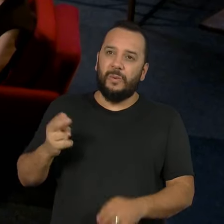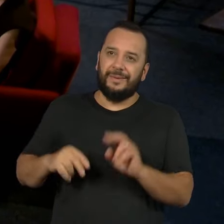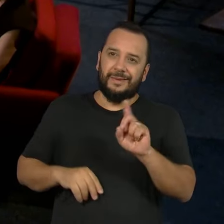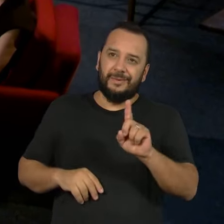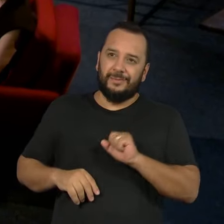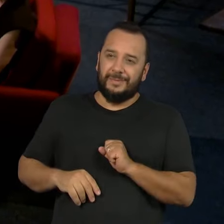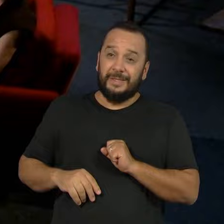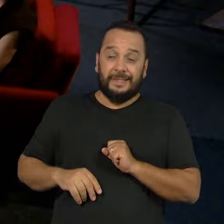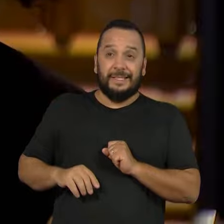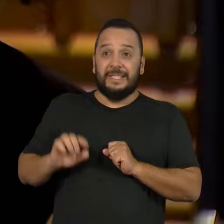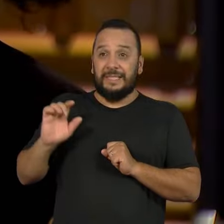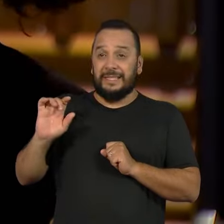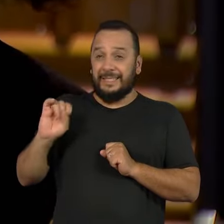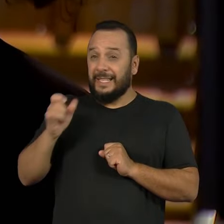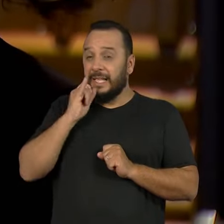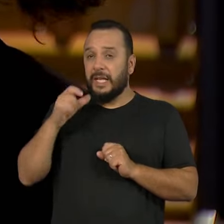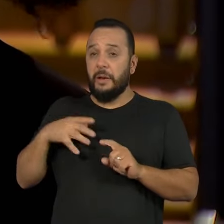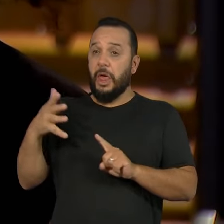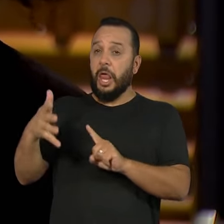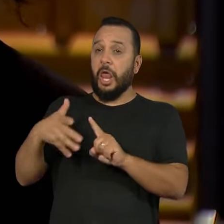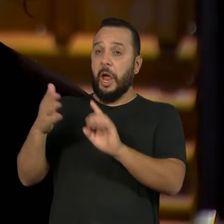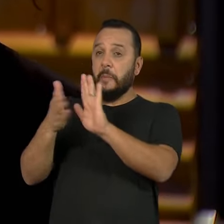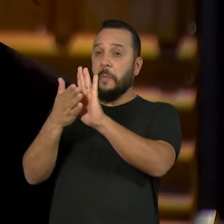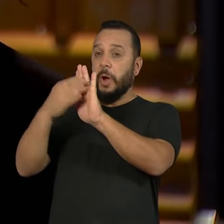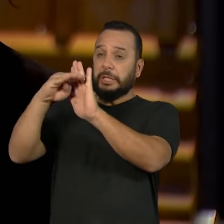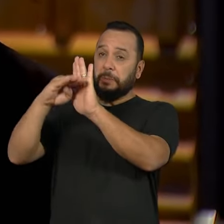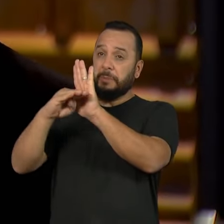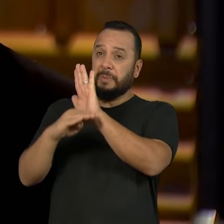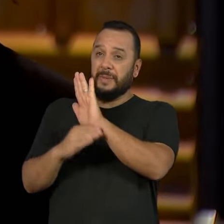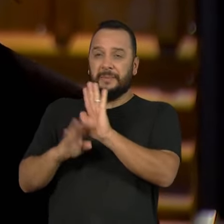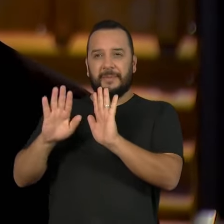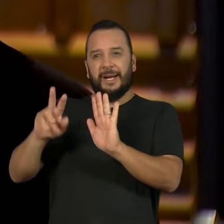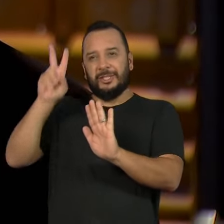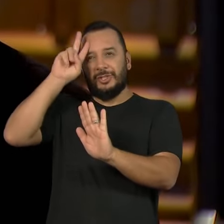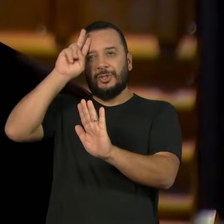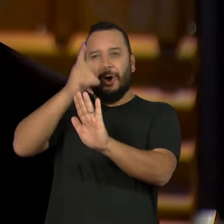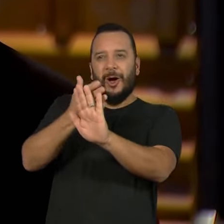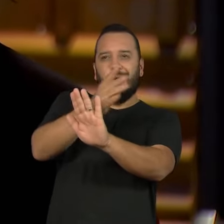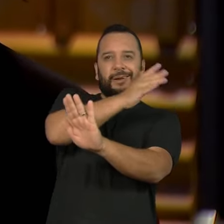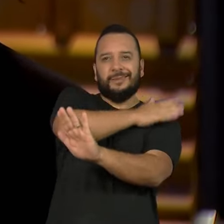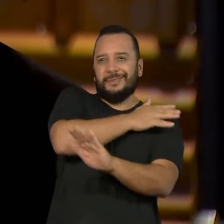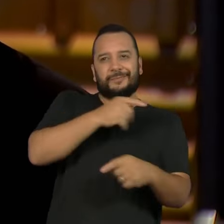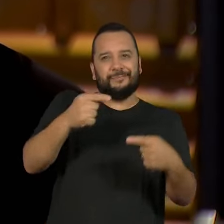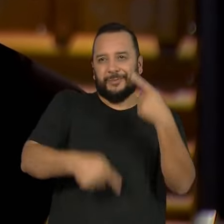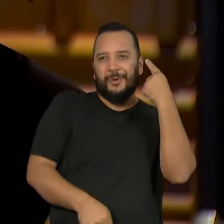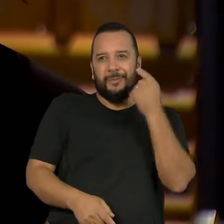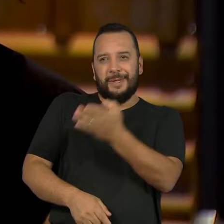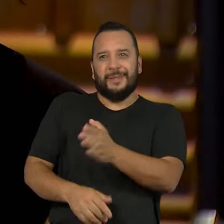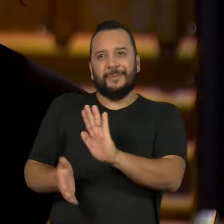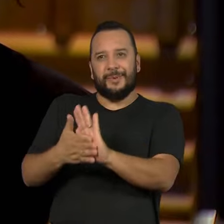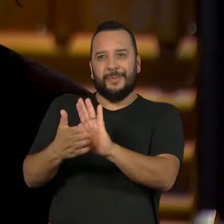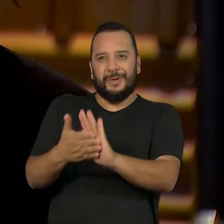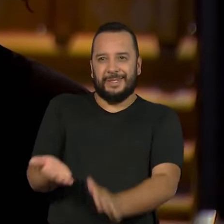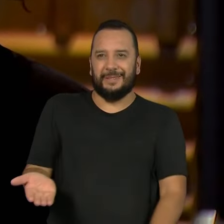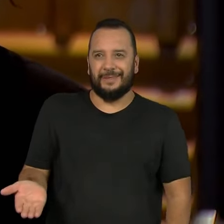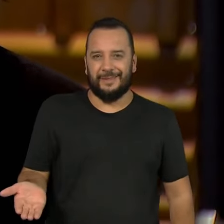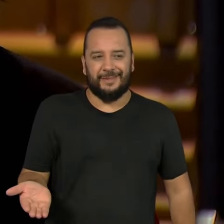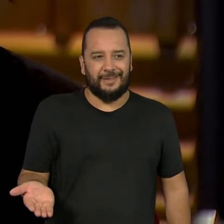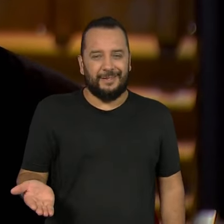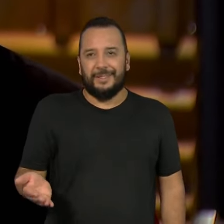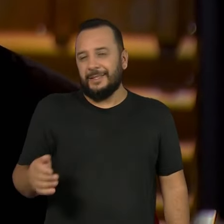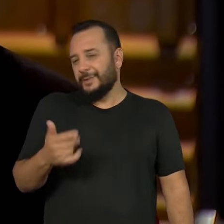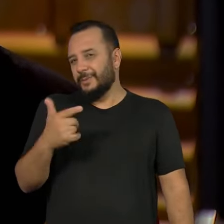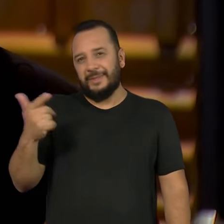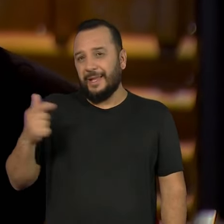com que se o seu histórico tem conexão com as propostas que você tá tá propondo acho que isso aqui a gente não tá a gente não tem aqui Um uma